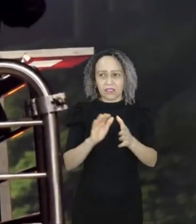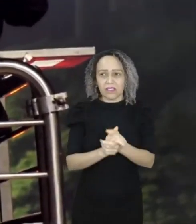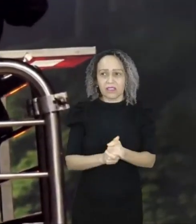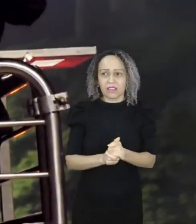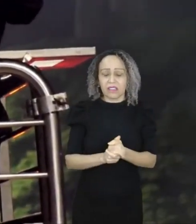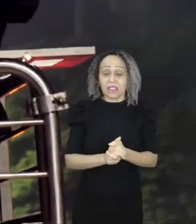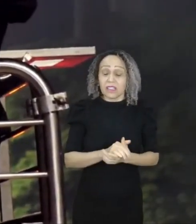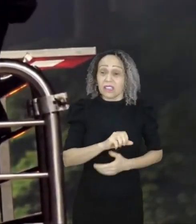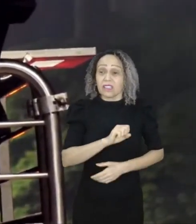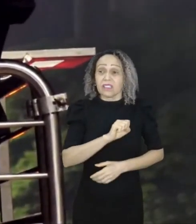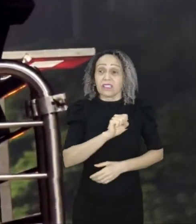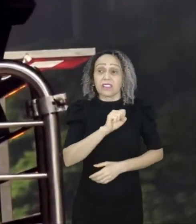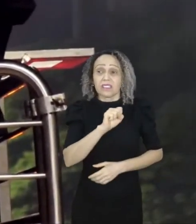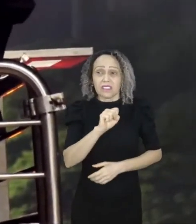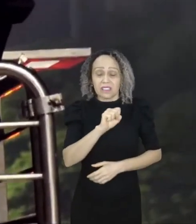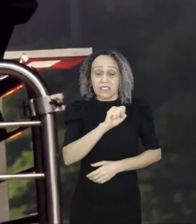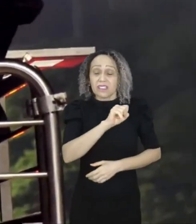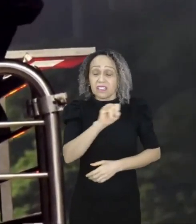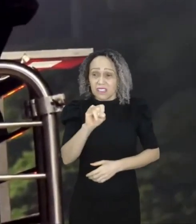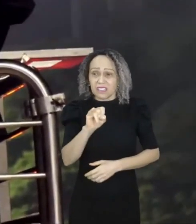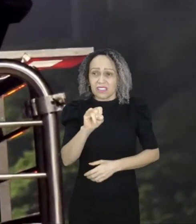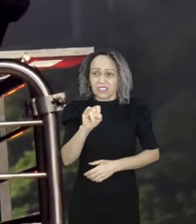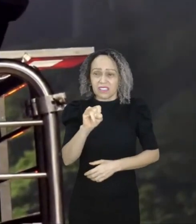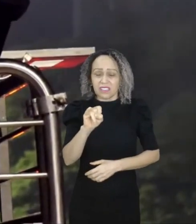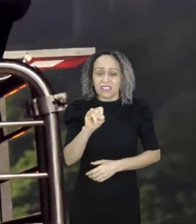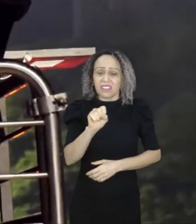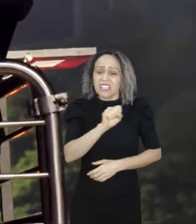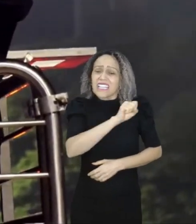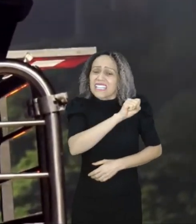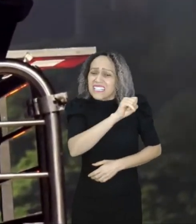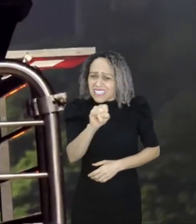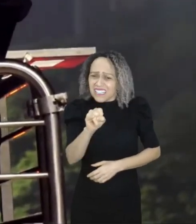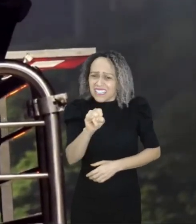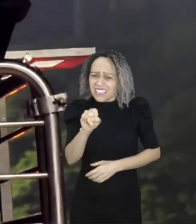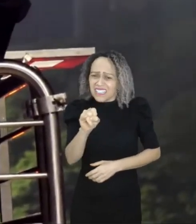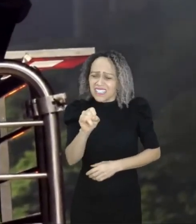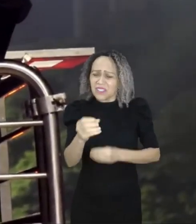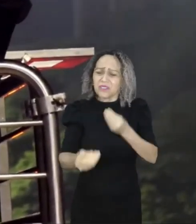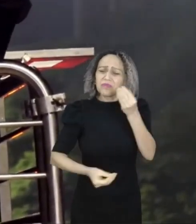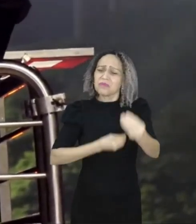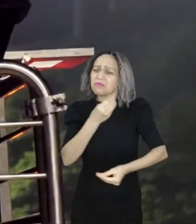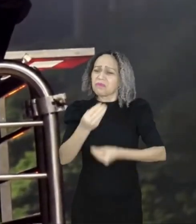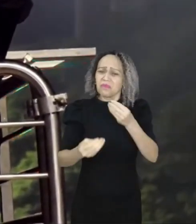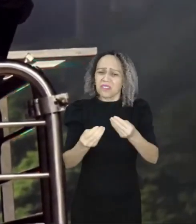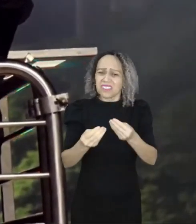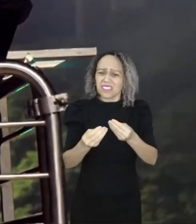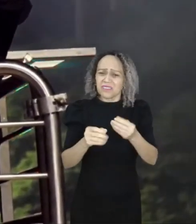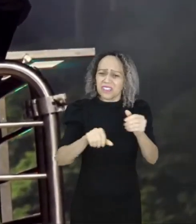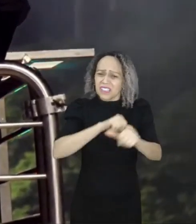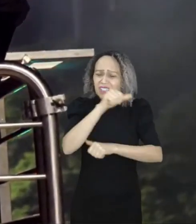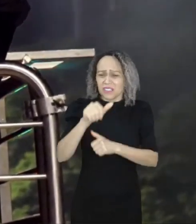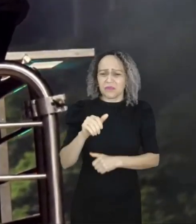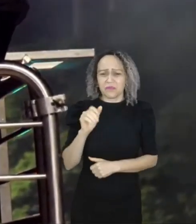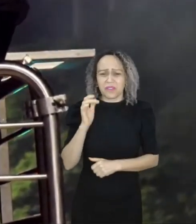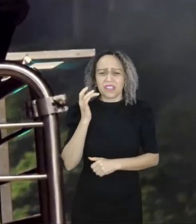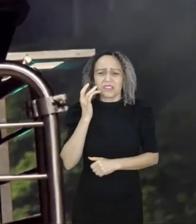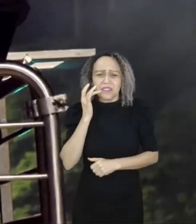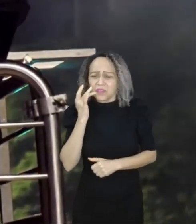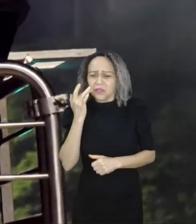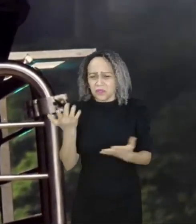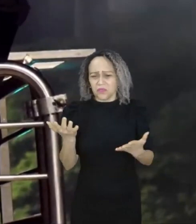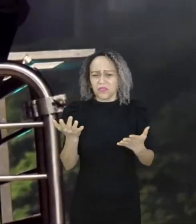ouro, eu ainda não poderia pagar o que vocês fizeram hoje pela democracia brasileira,